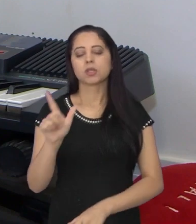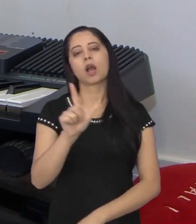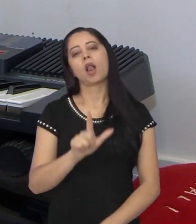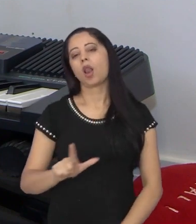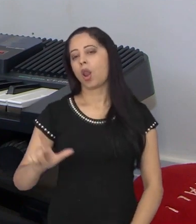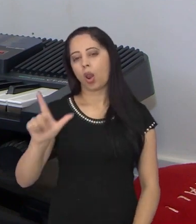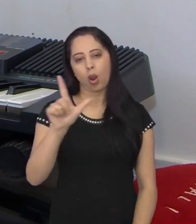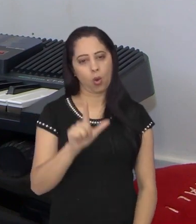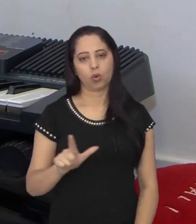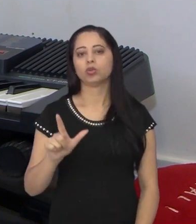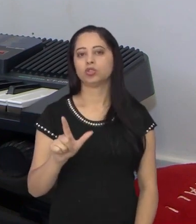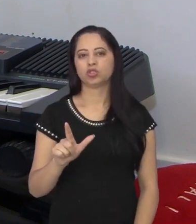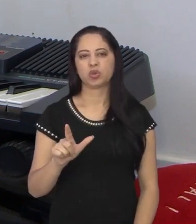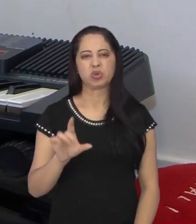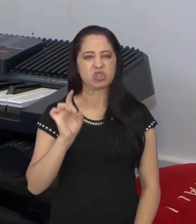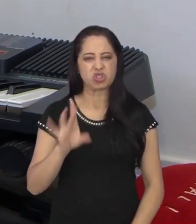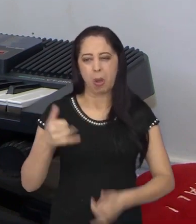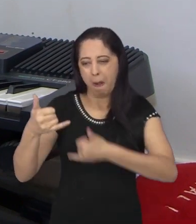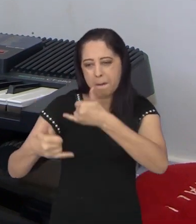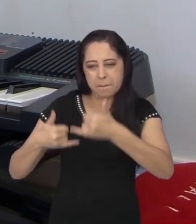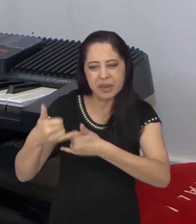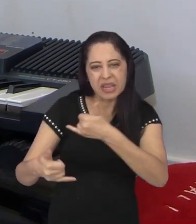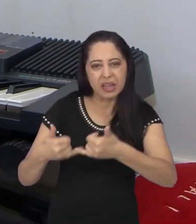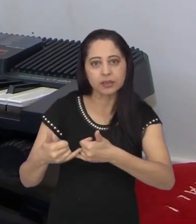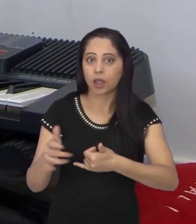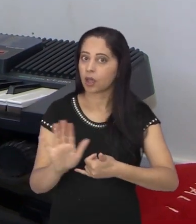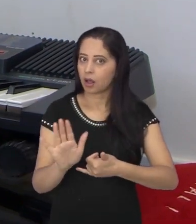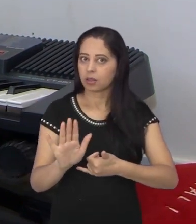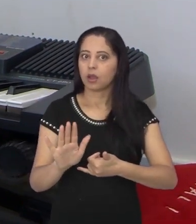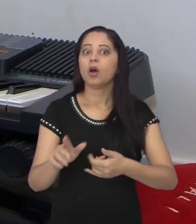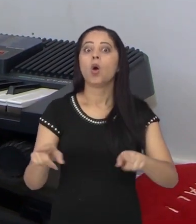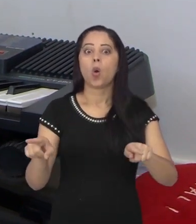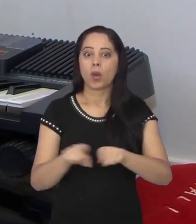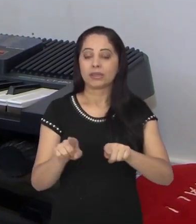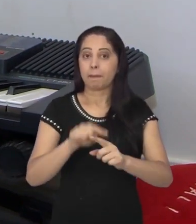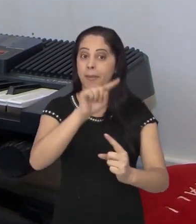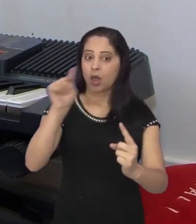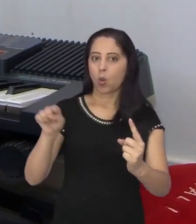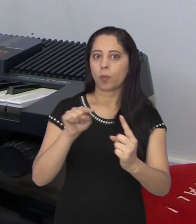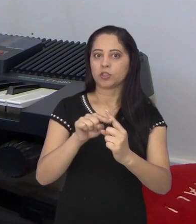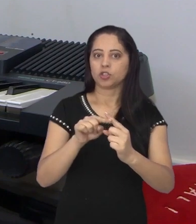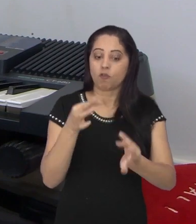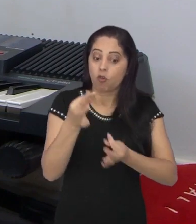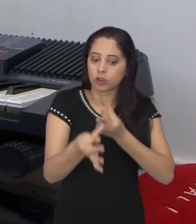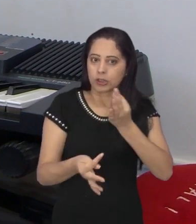é usada como meio de entretenimento ou de lazer, mas sim para fins